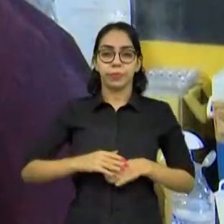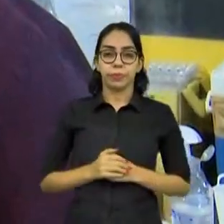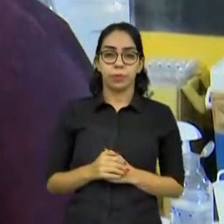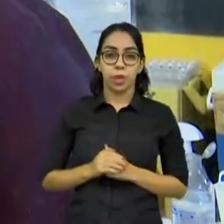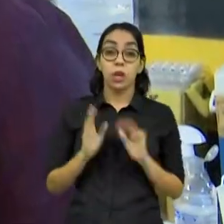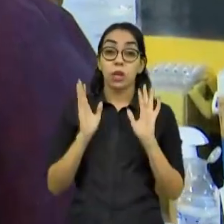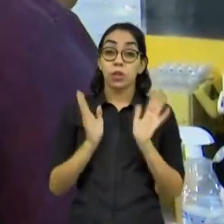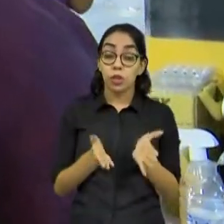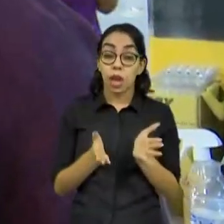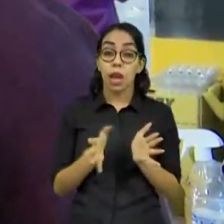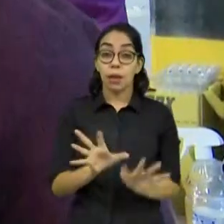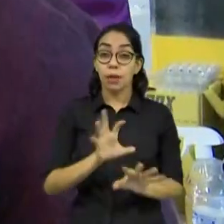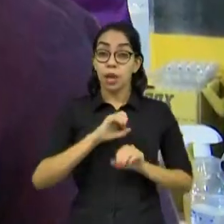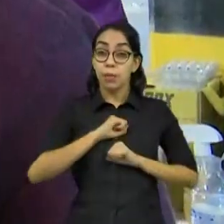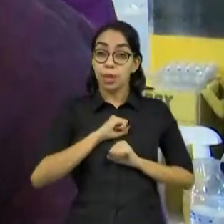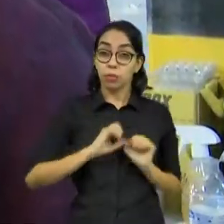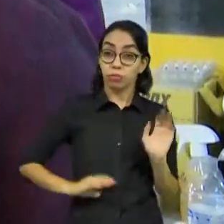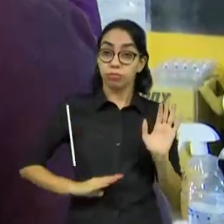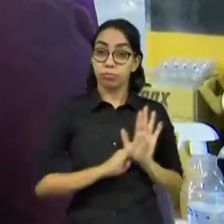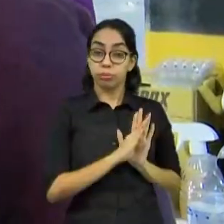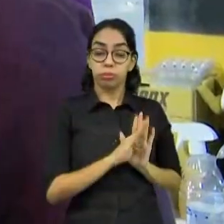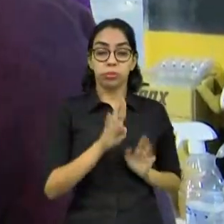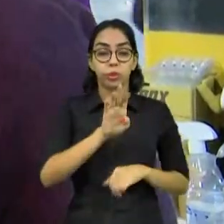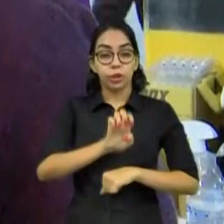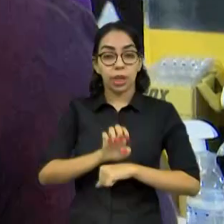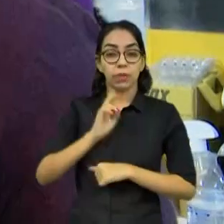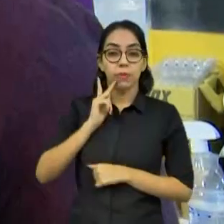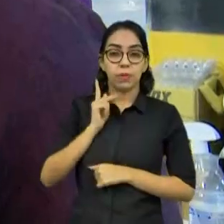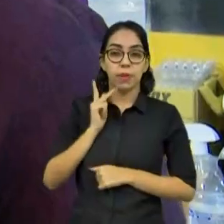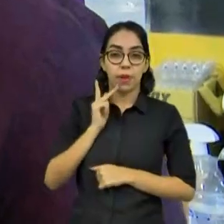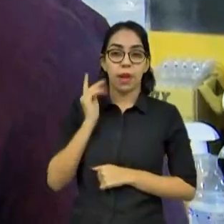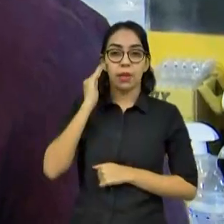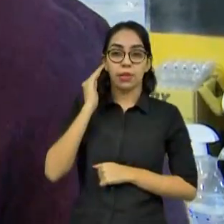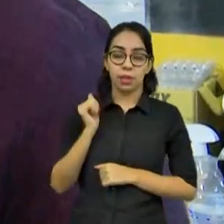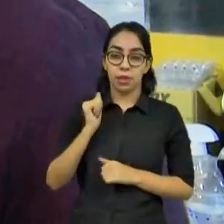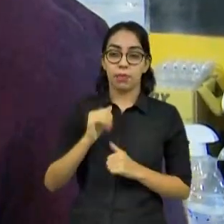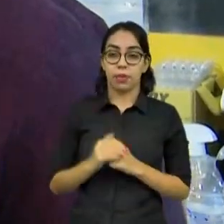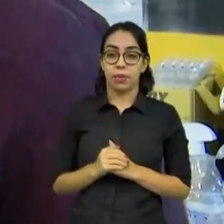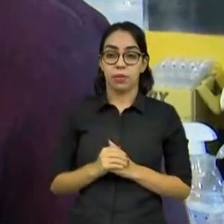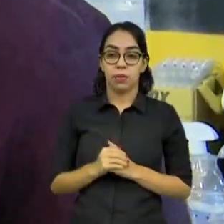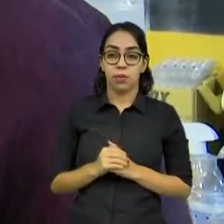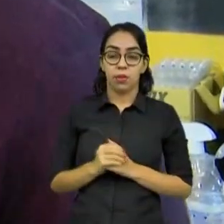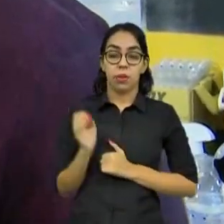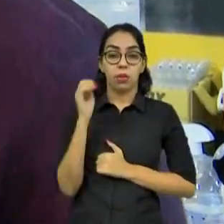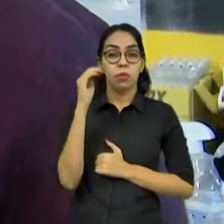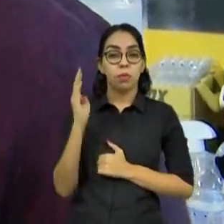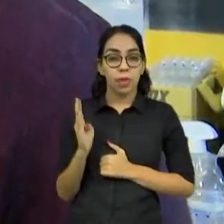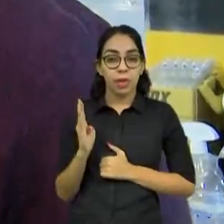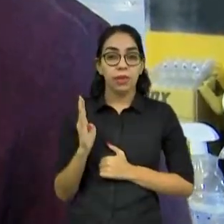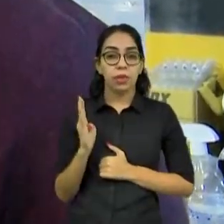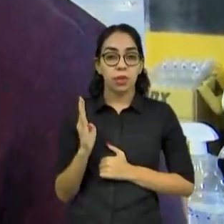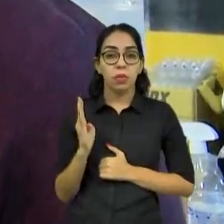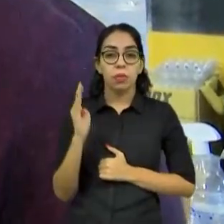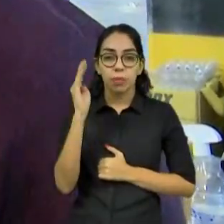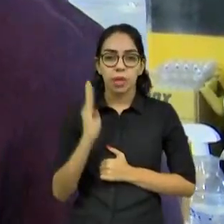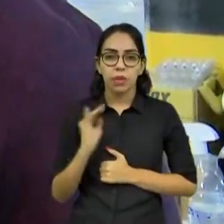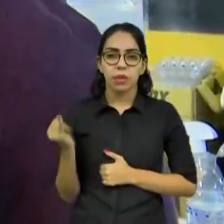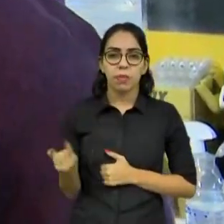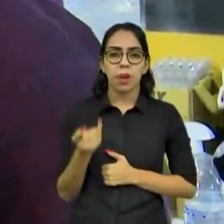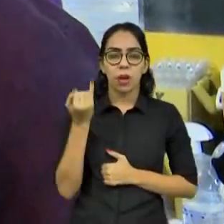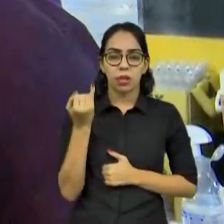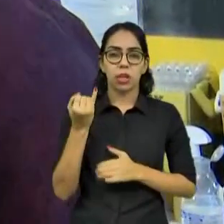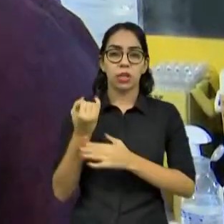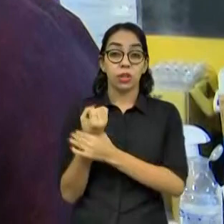casos de Covid em todo o estado do Ceará, inclusive no Brasil, né? Então, é importante a vacinação, completar o